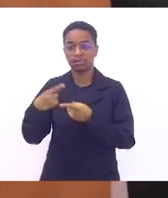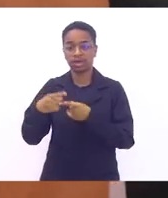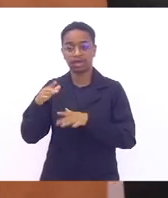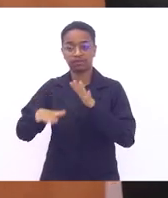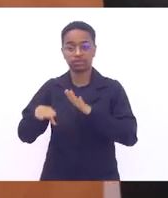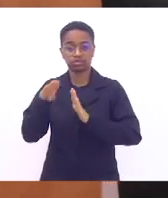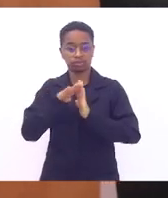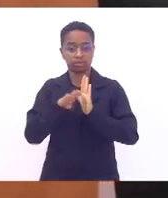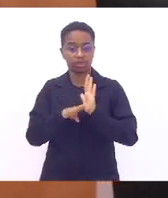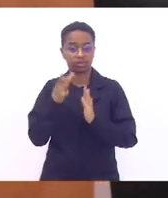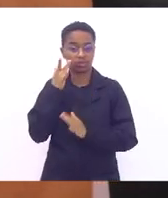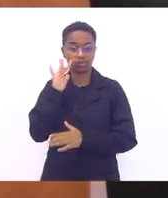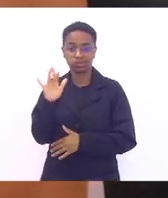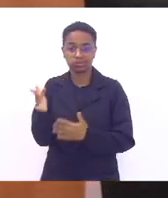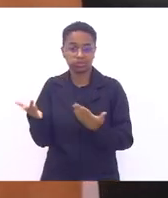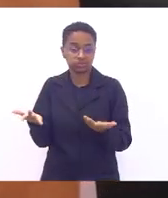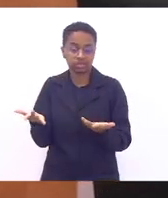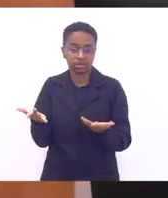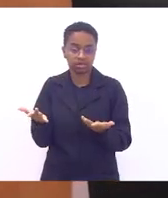sabe